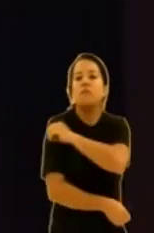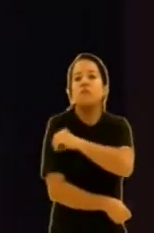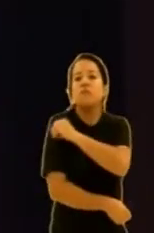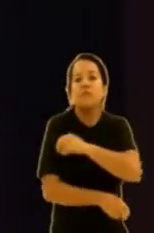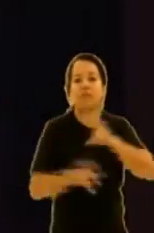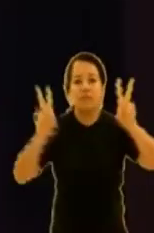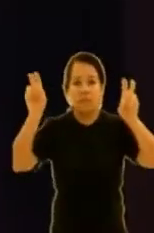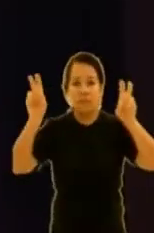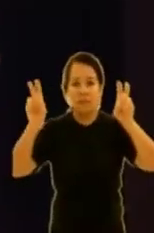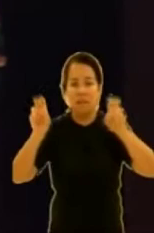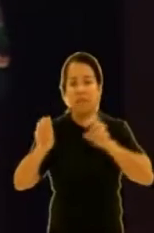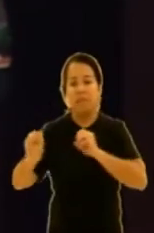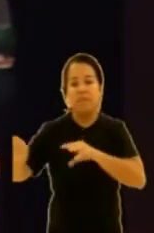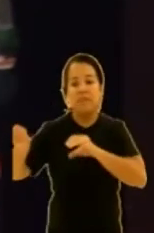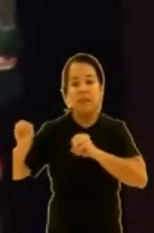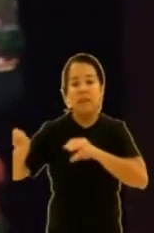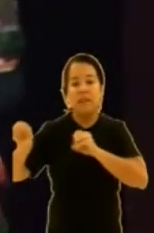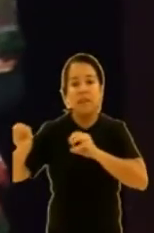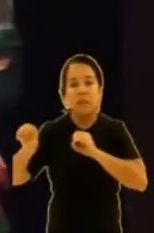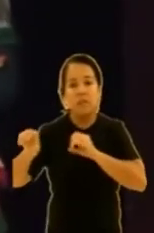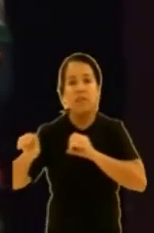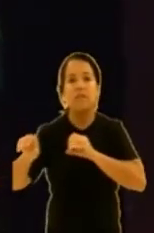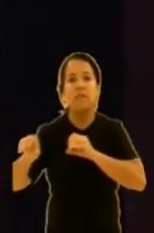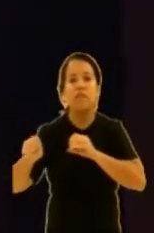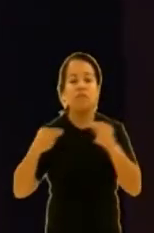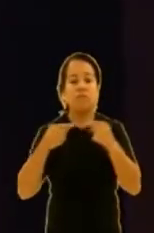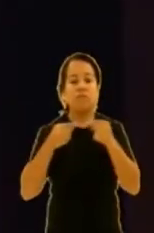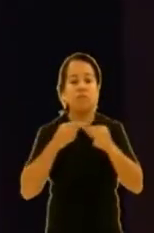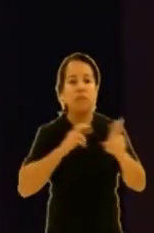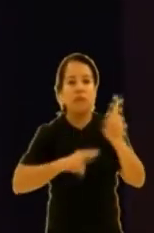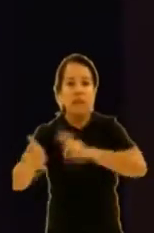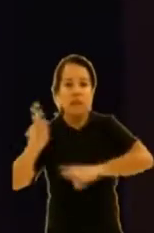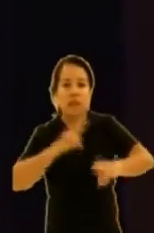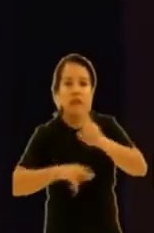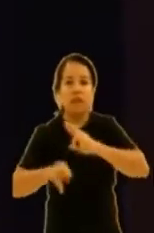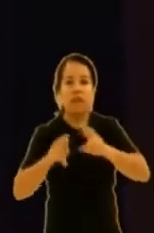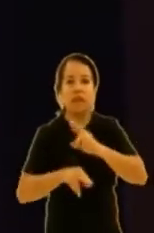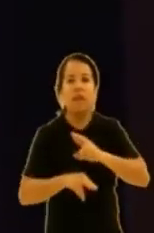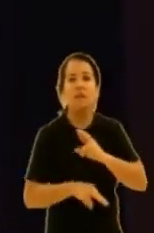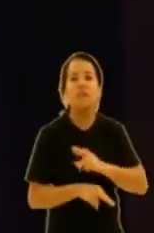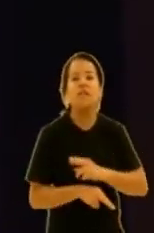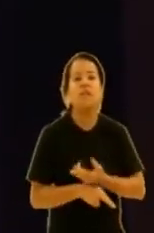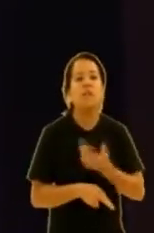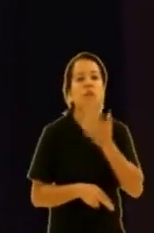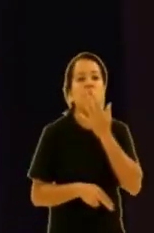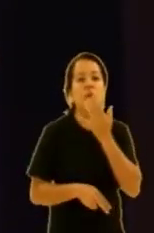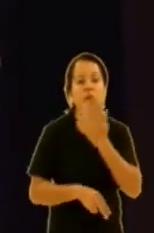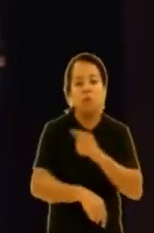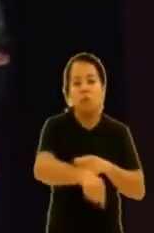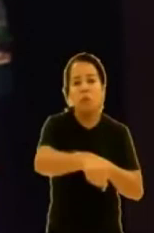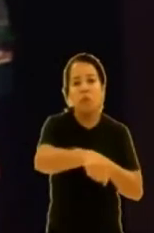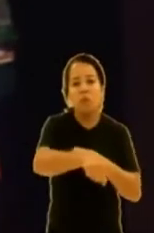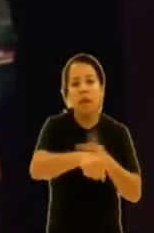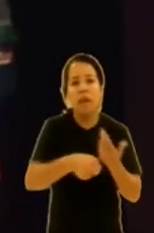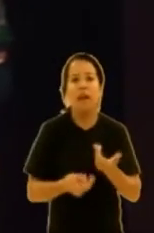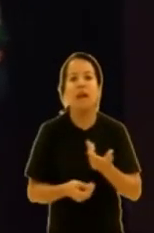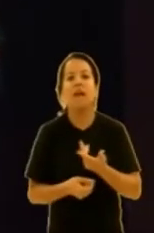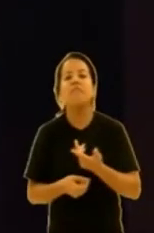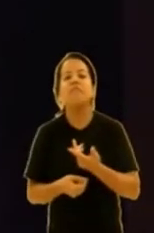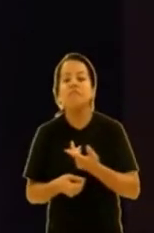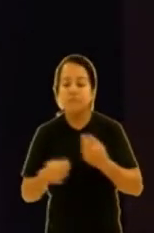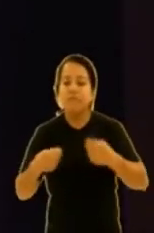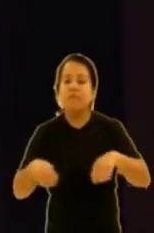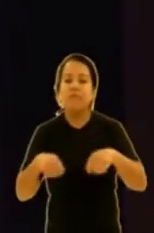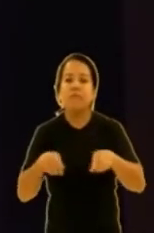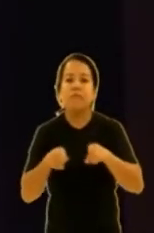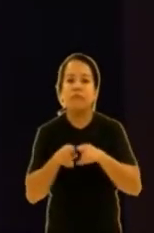temas educação e relações raciais e o uso dos indicadores da qualidade na educação infantil. Os